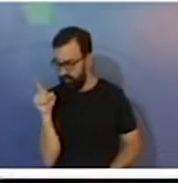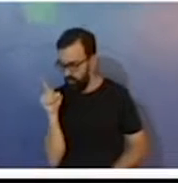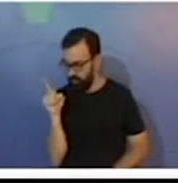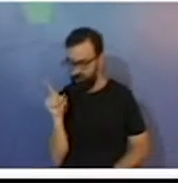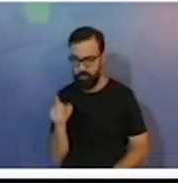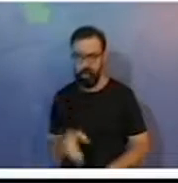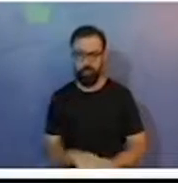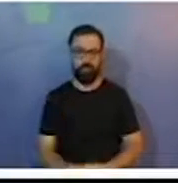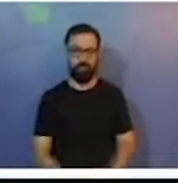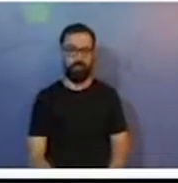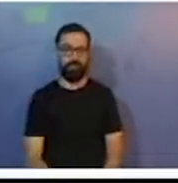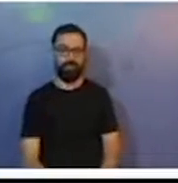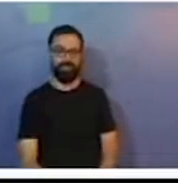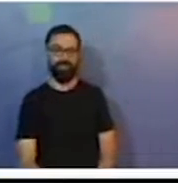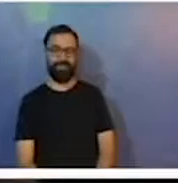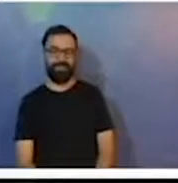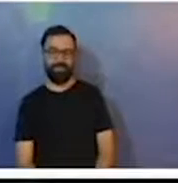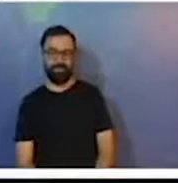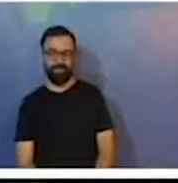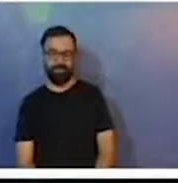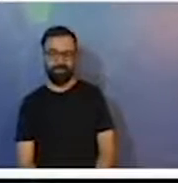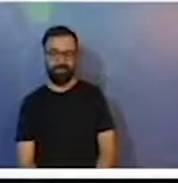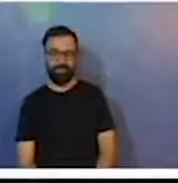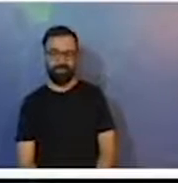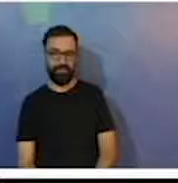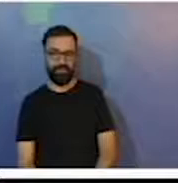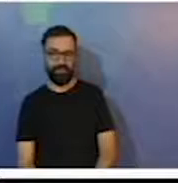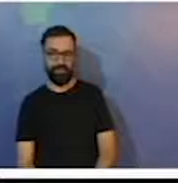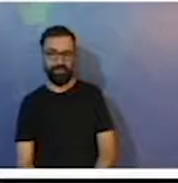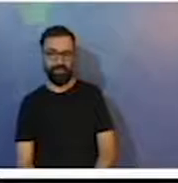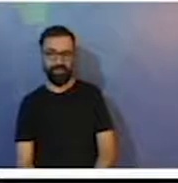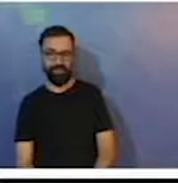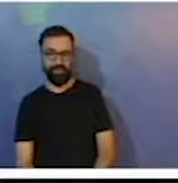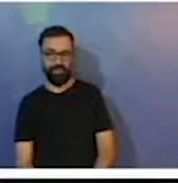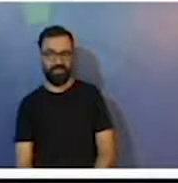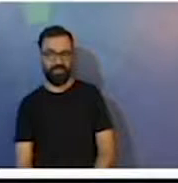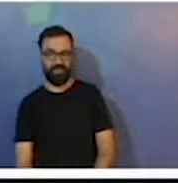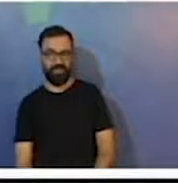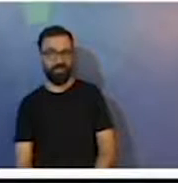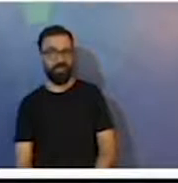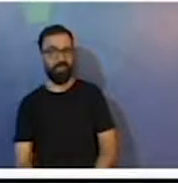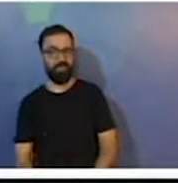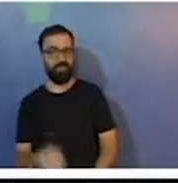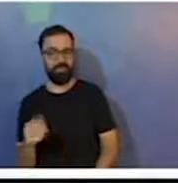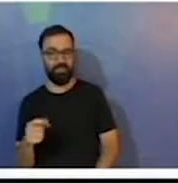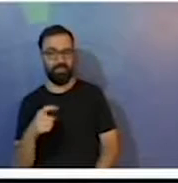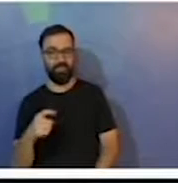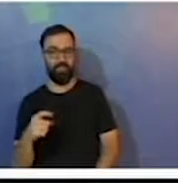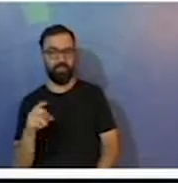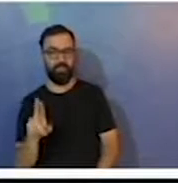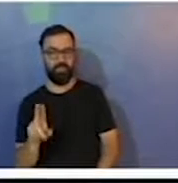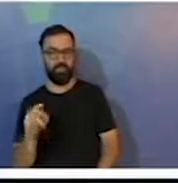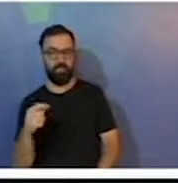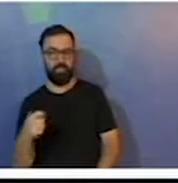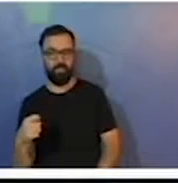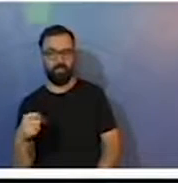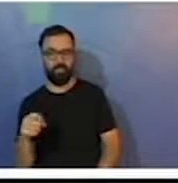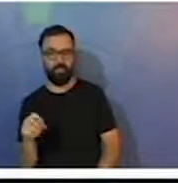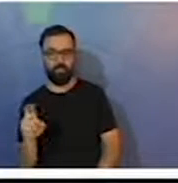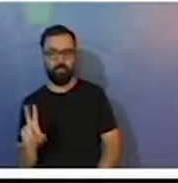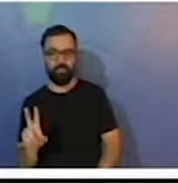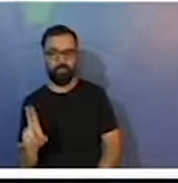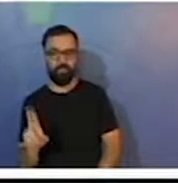a ficar assim meio assim com você tá bom vou deixar porque é uma coisa gostosa Lembrando que chuchu com sim é um